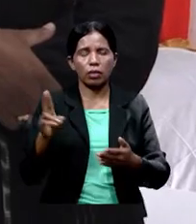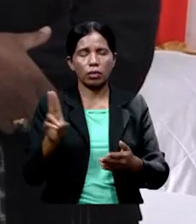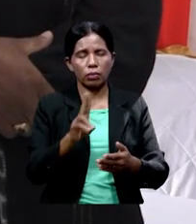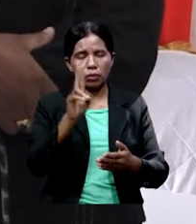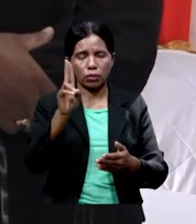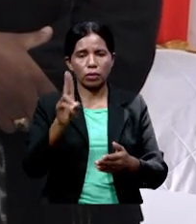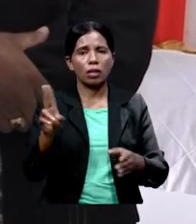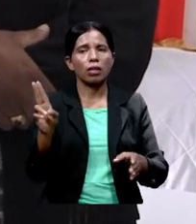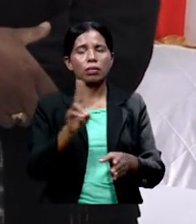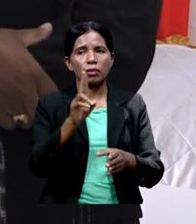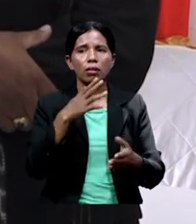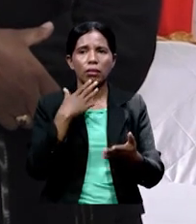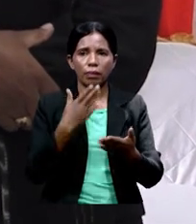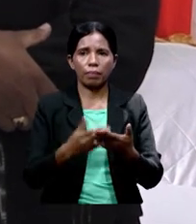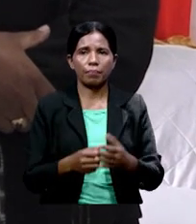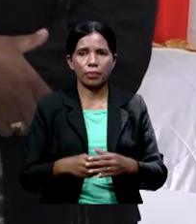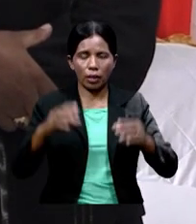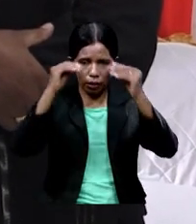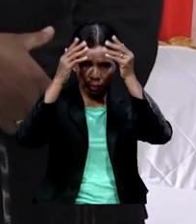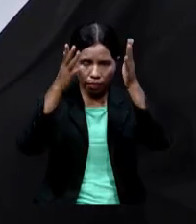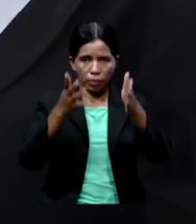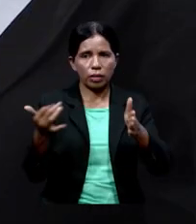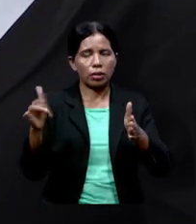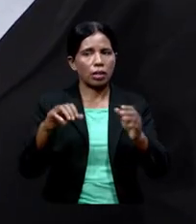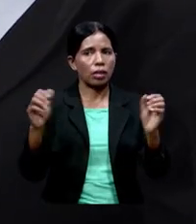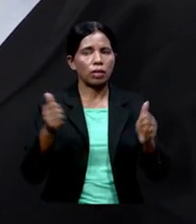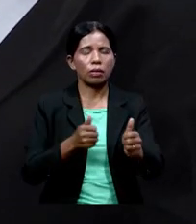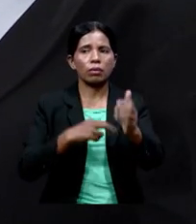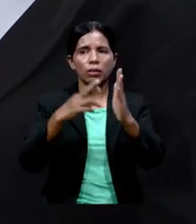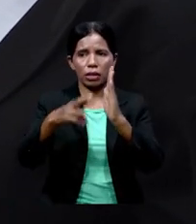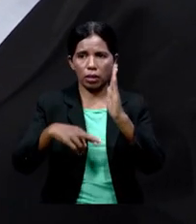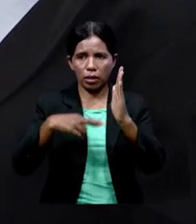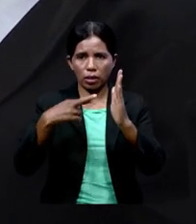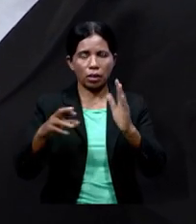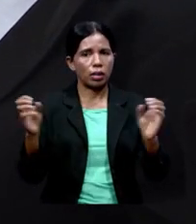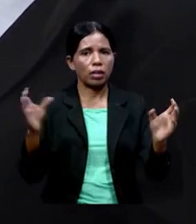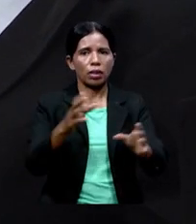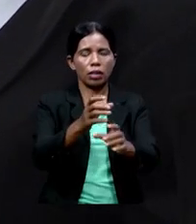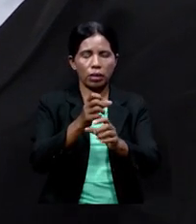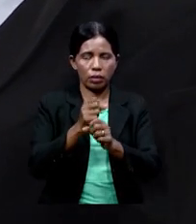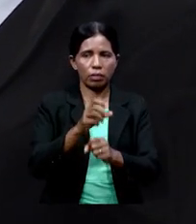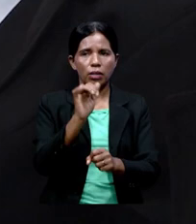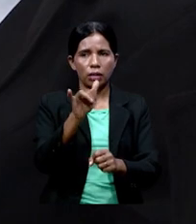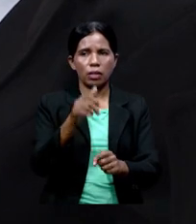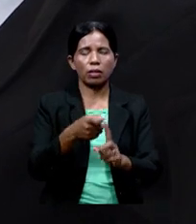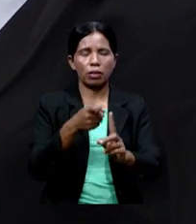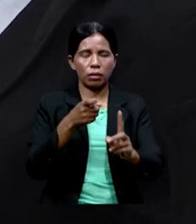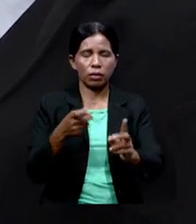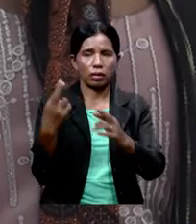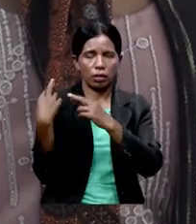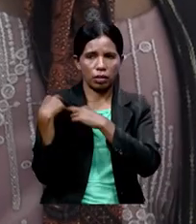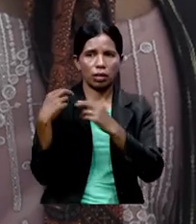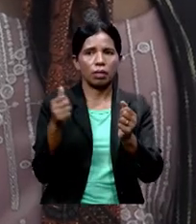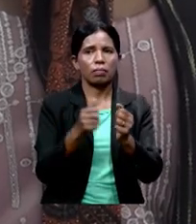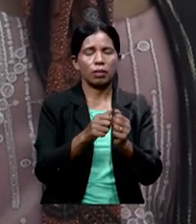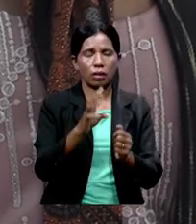dia. Bamanorin sira nebela preenche requisitos no lacimo termo aceitação no posse ha mutu